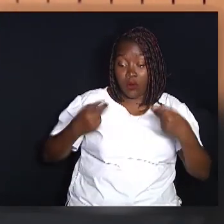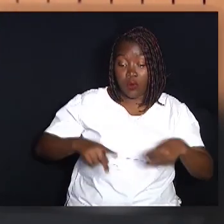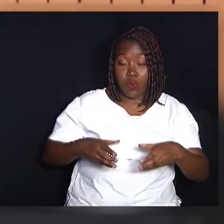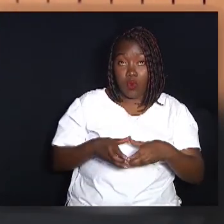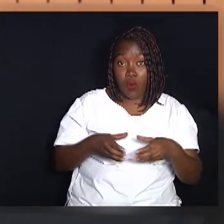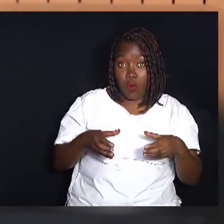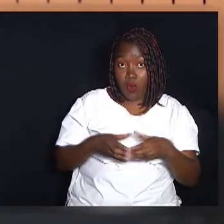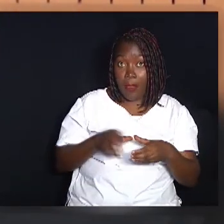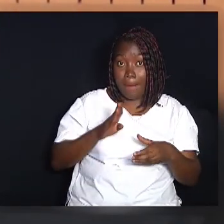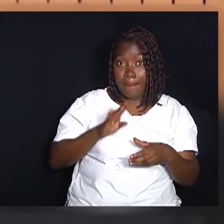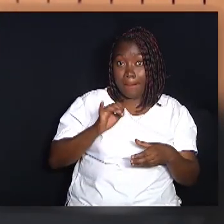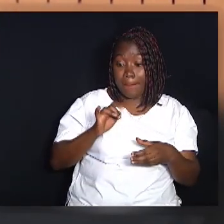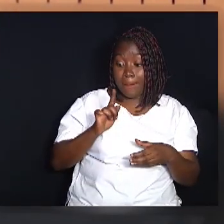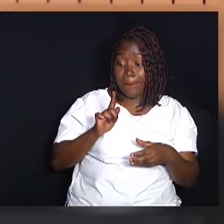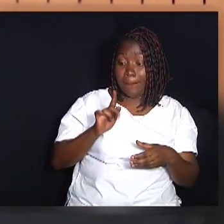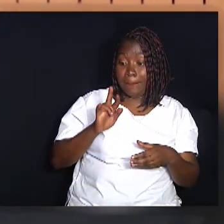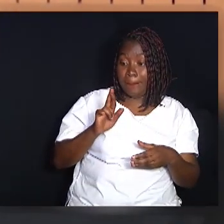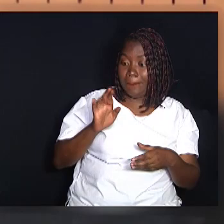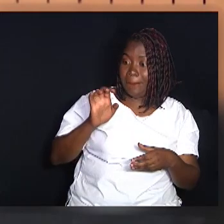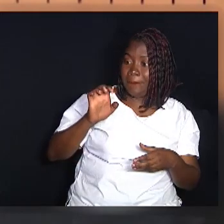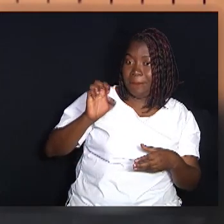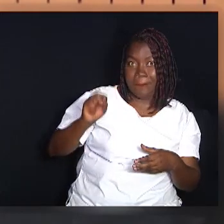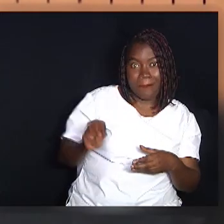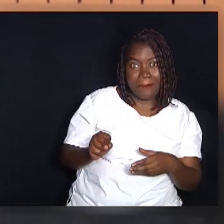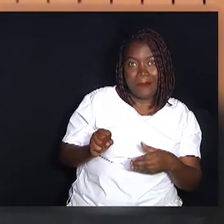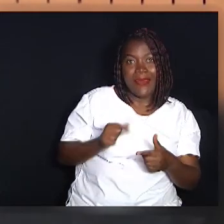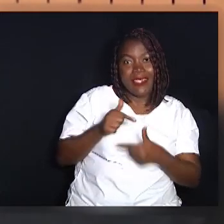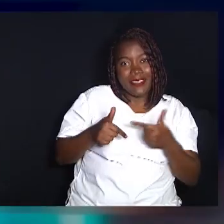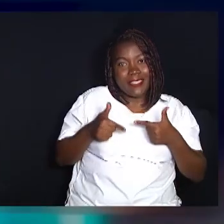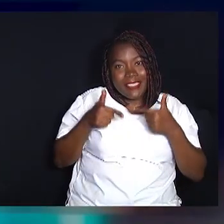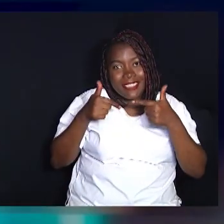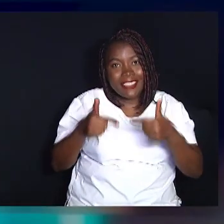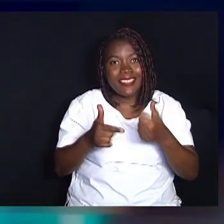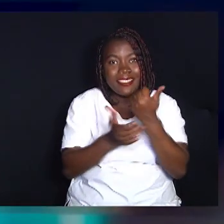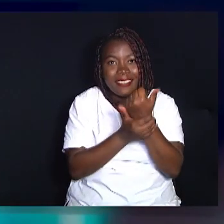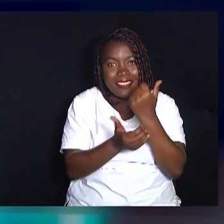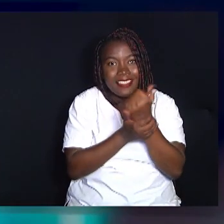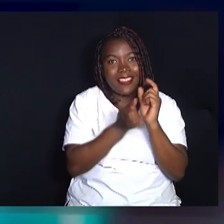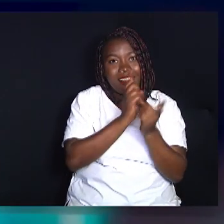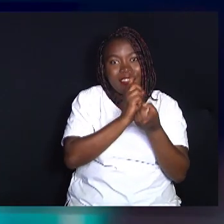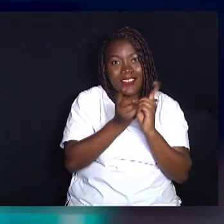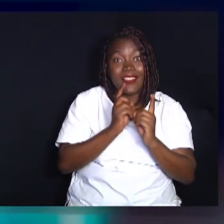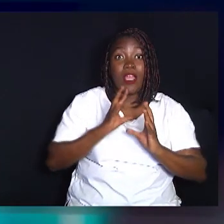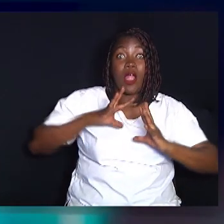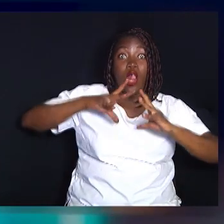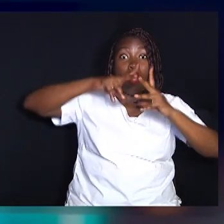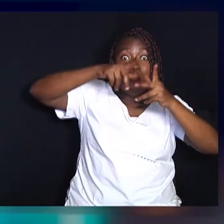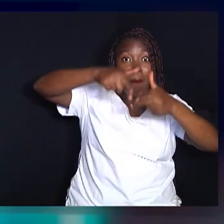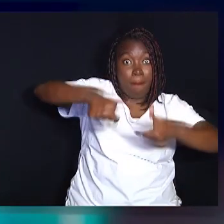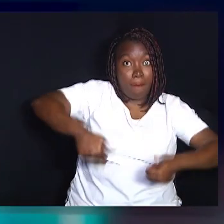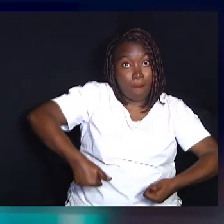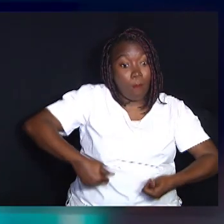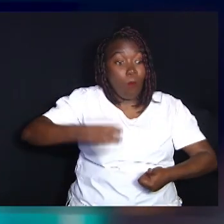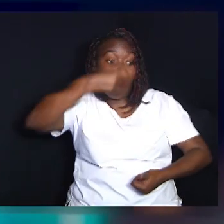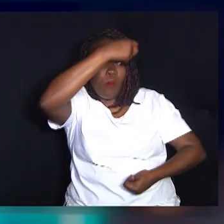é a iniciativa Bloomberg de Segurança Viária Global, com a qual o município firmou parceria, reforçou